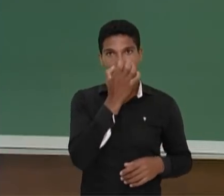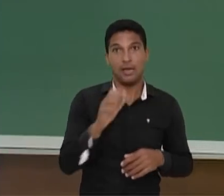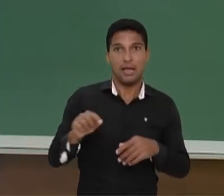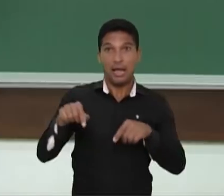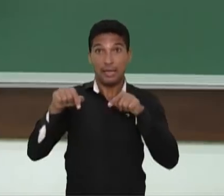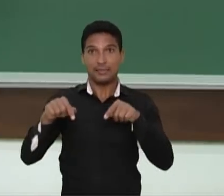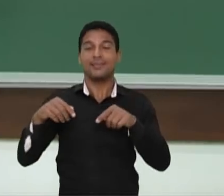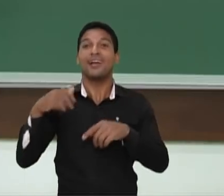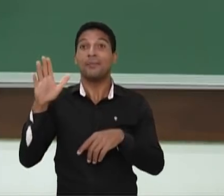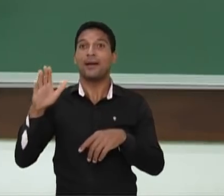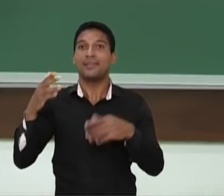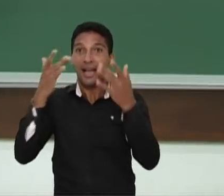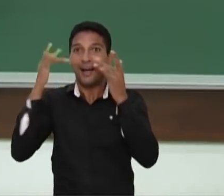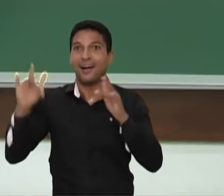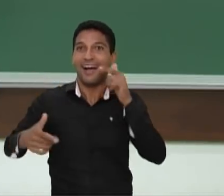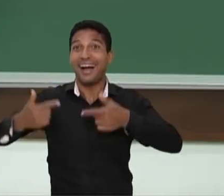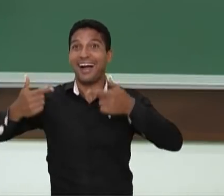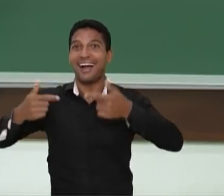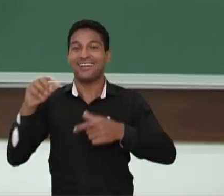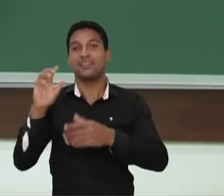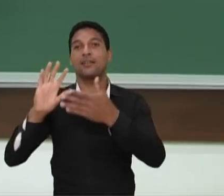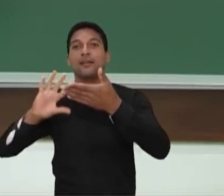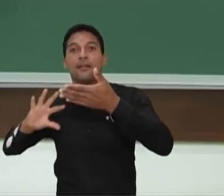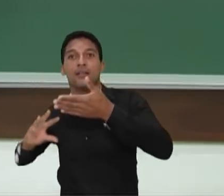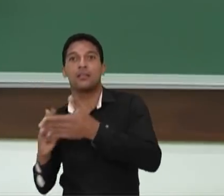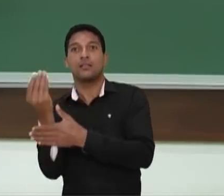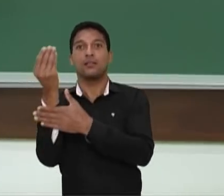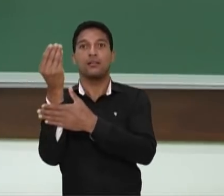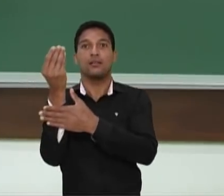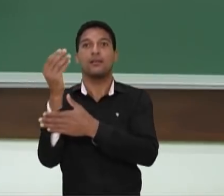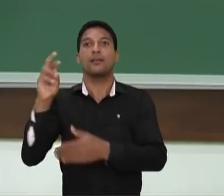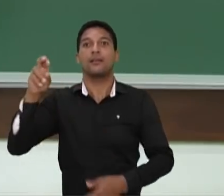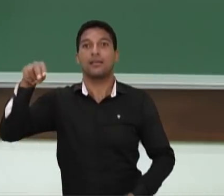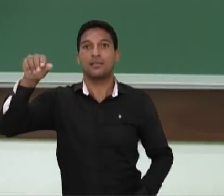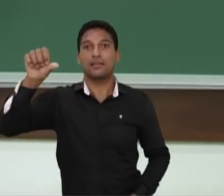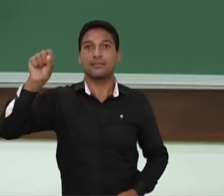ainda. Porque nós já vimos que, através da comédia,